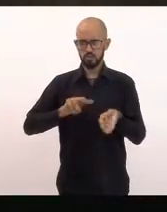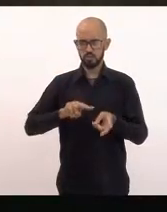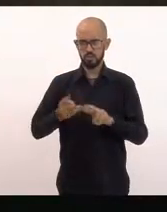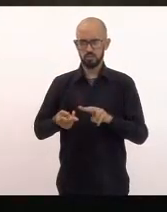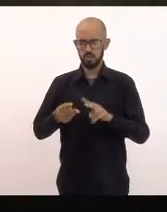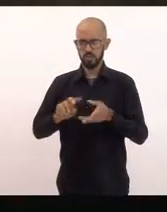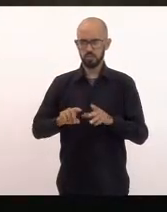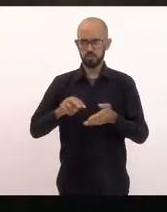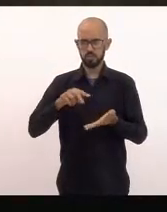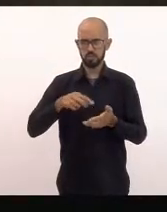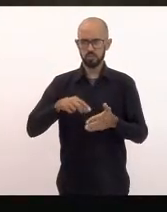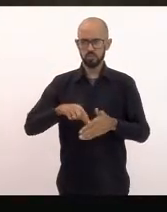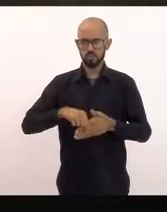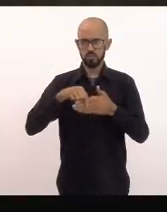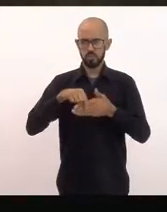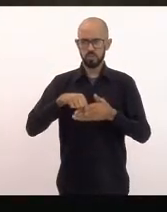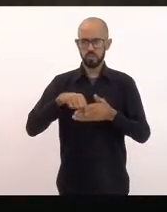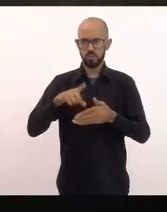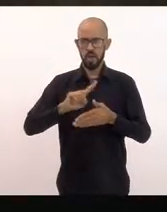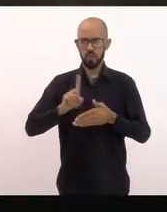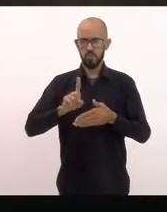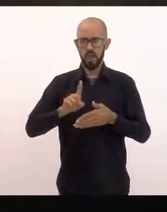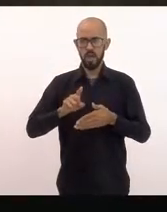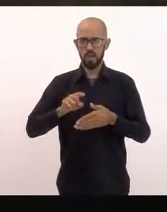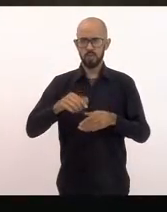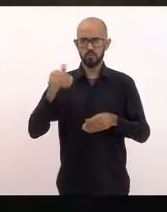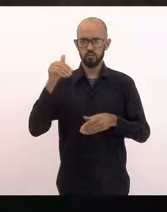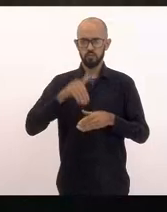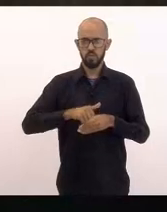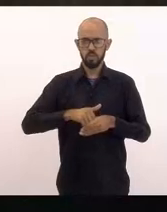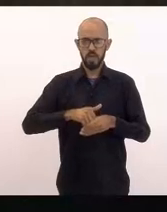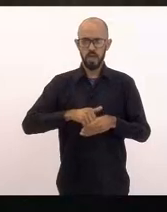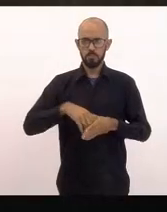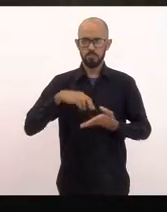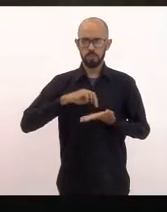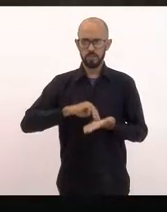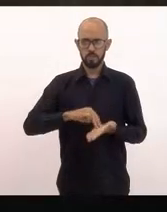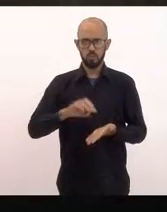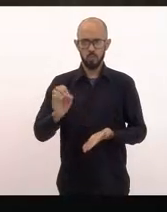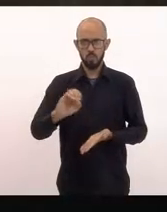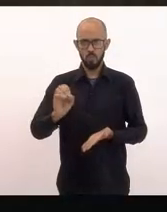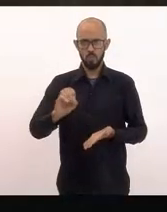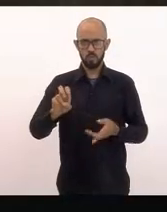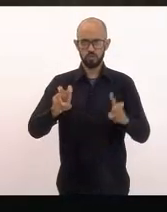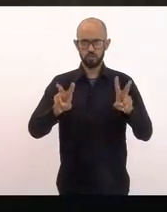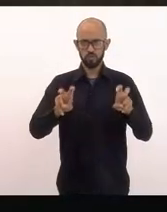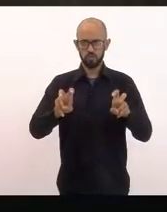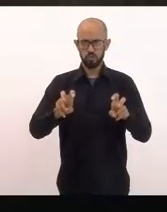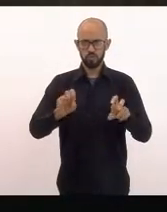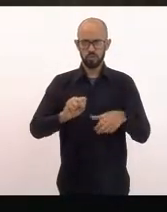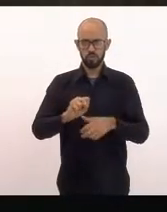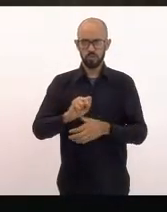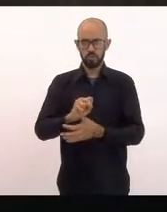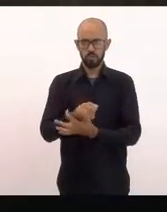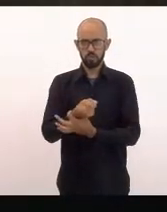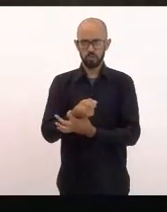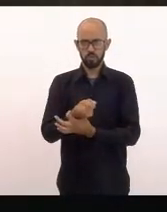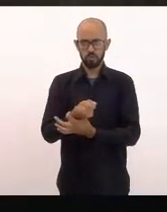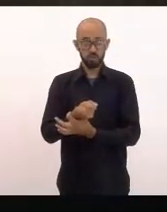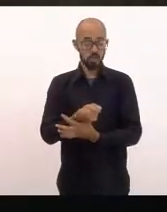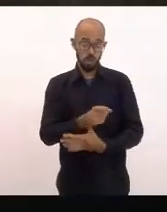líderes, de que não vai pautar nenhuma mensagem do governador em relação à questão da área de segurança. Não, não é